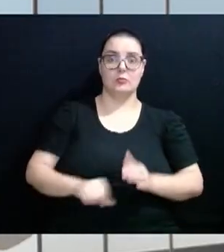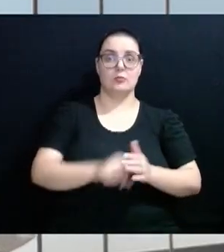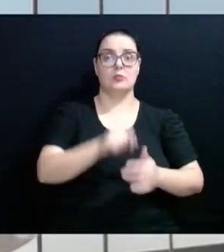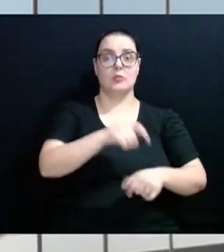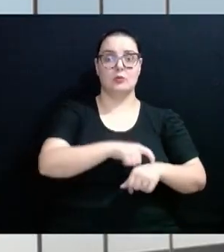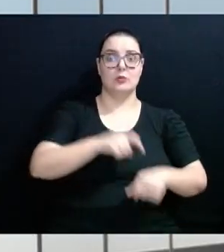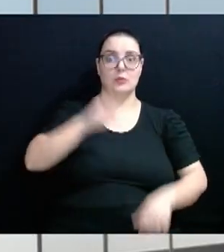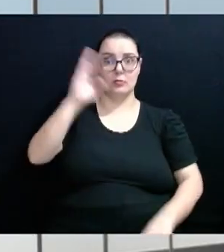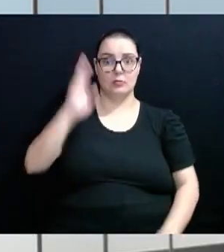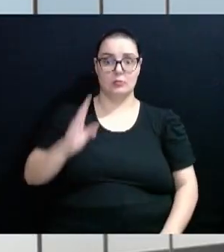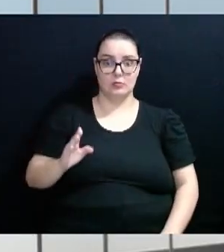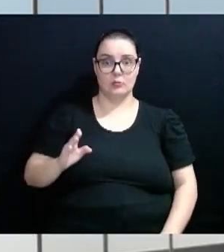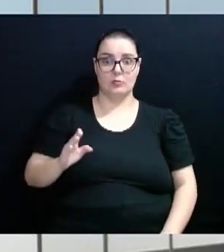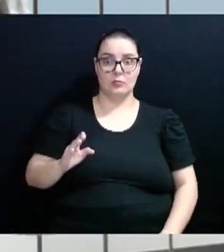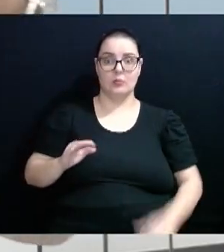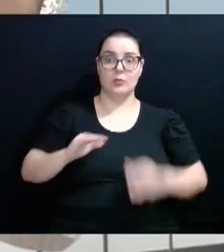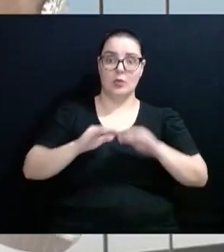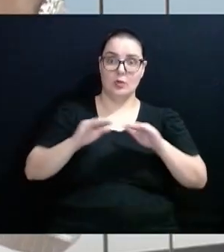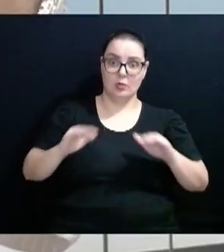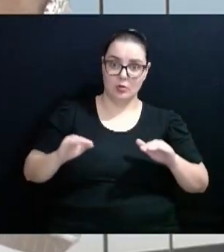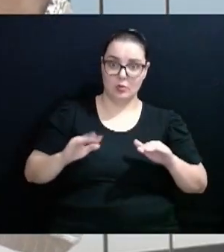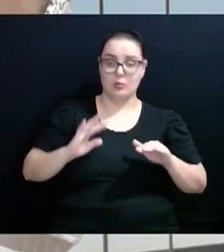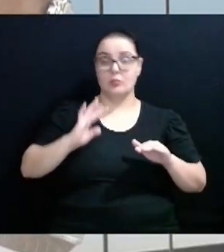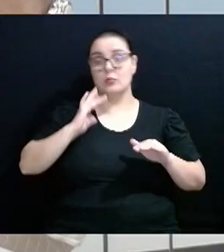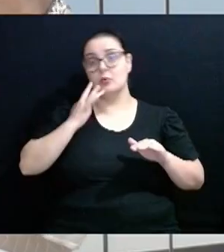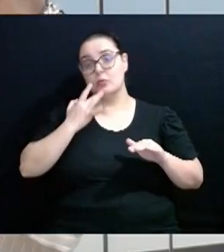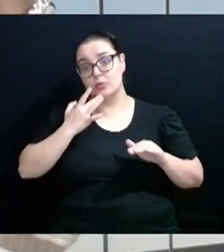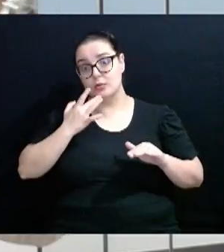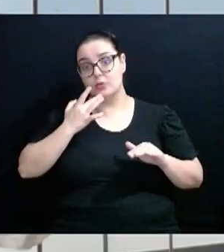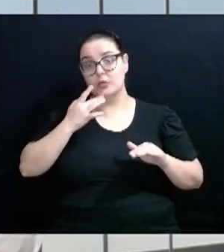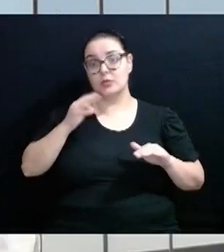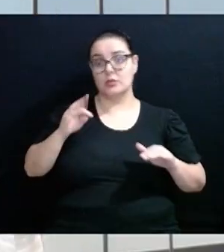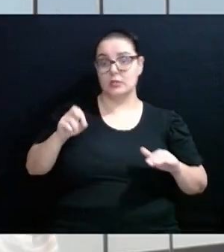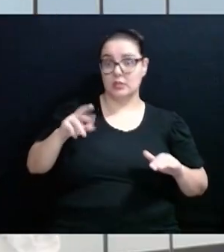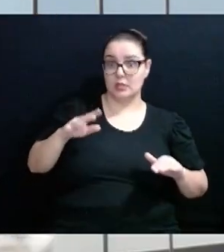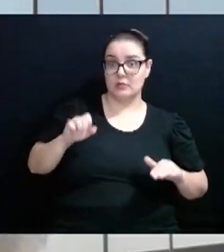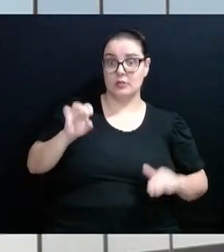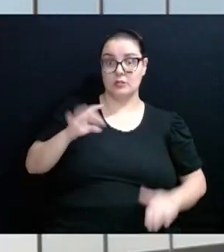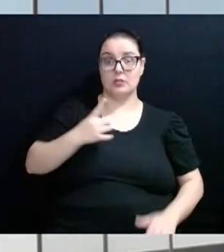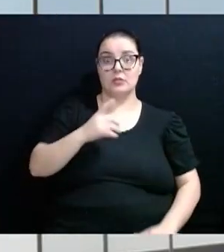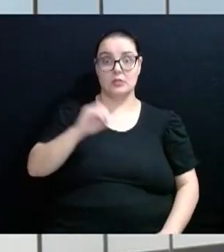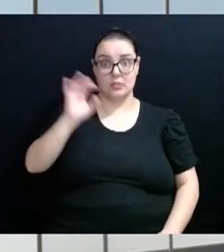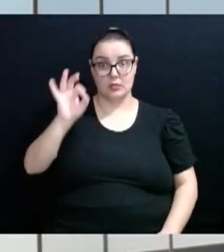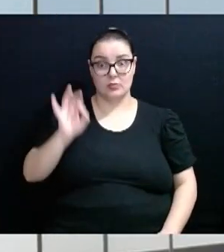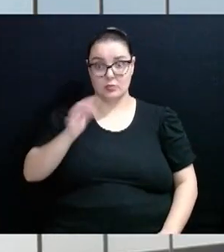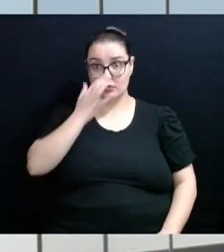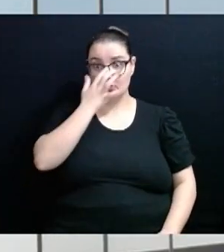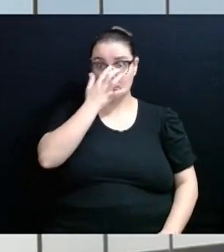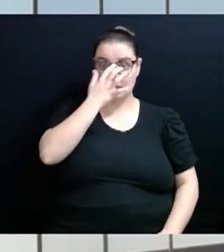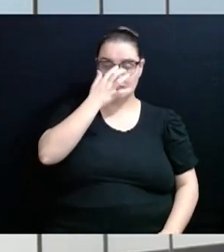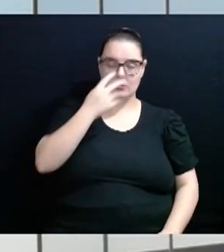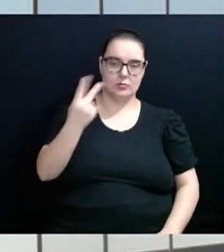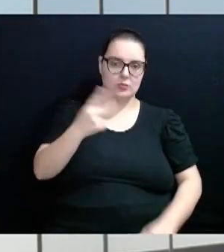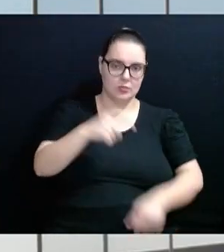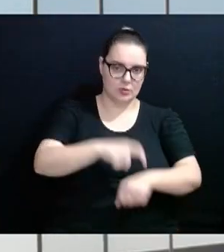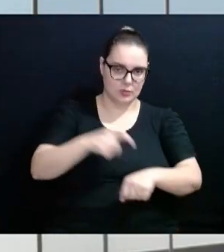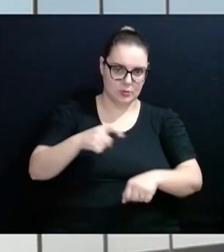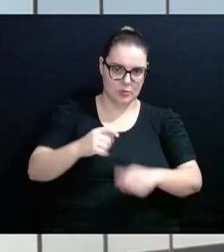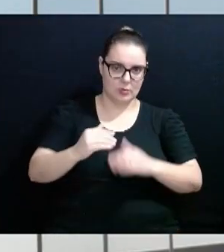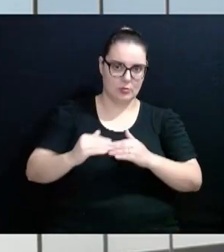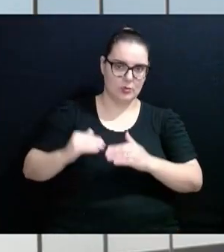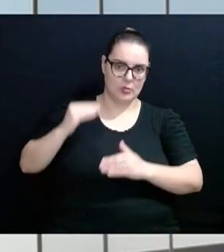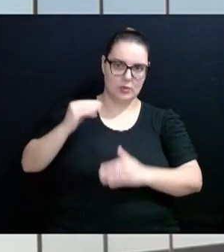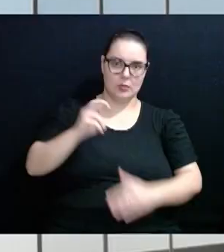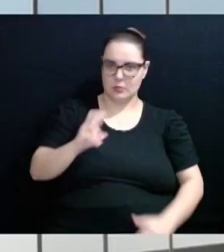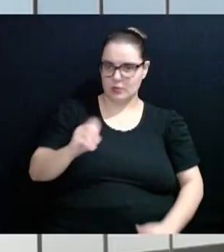posição privilegiada de ter uma tarifa de apenas 10%, né? Quando num segundo momento ele aumentou para 50%,